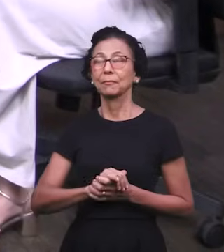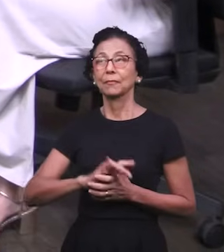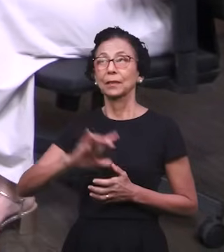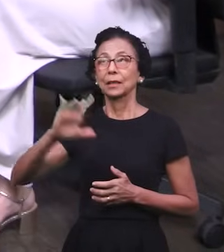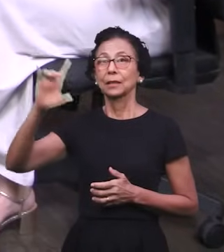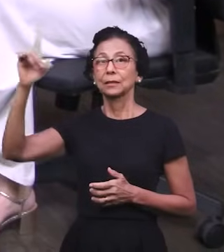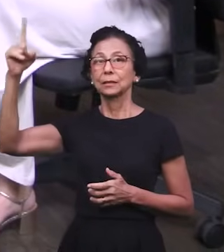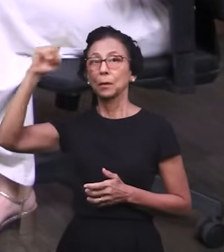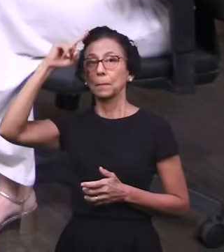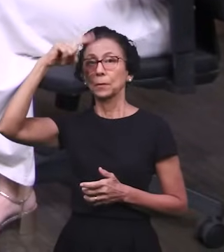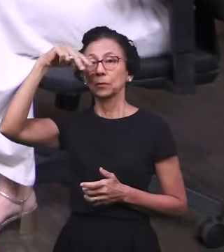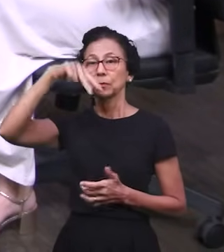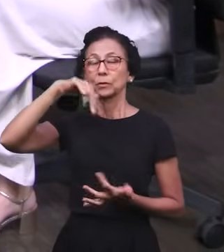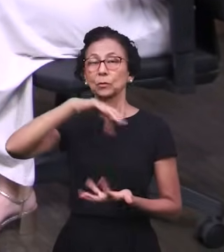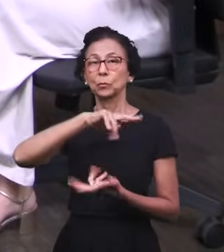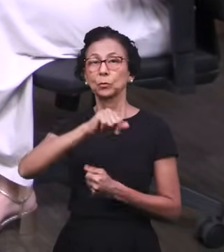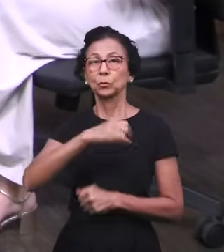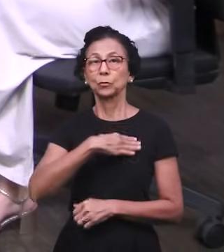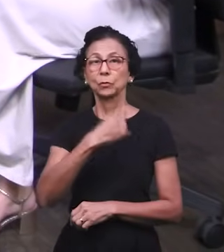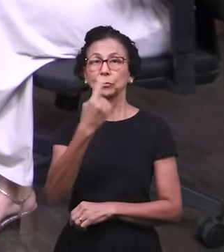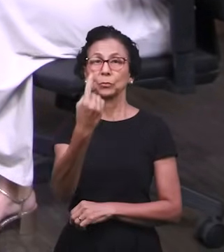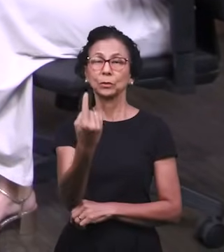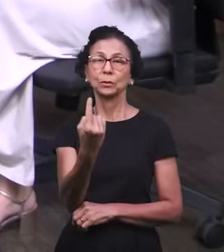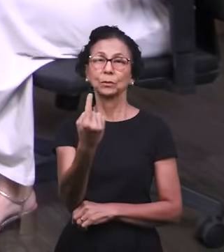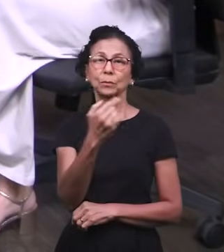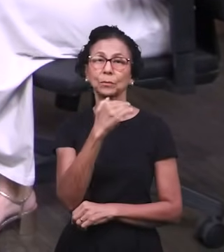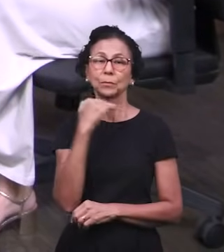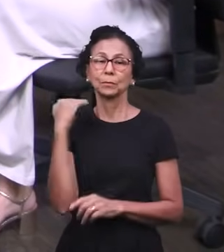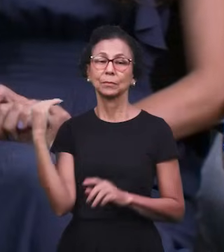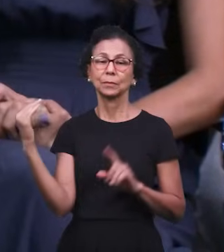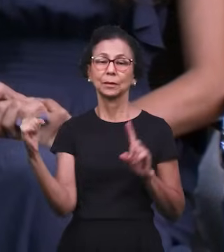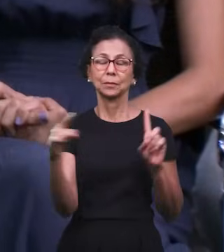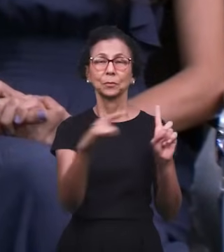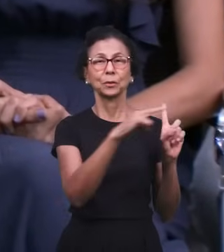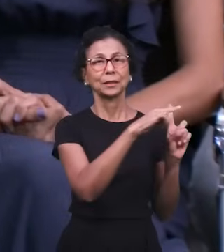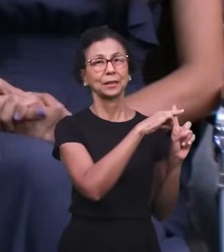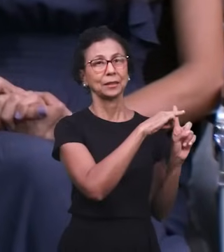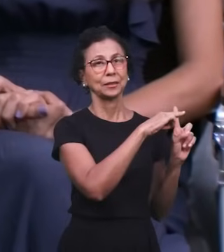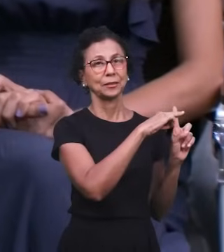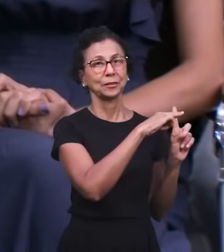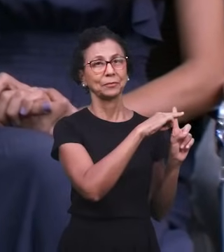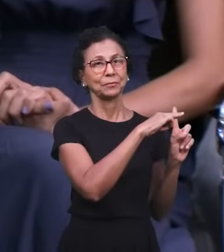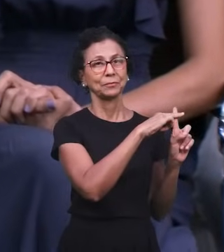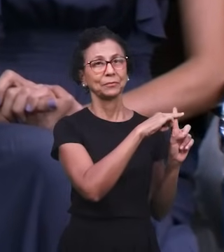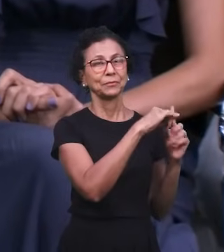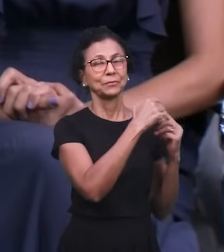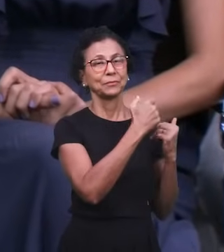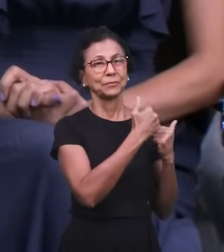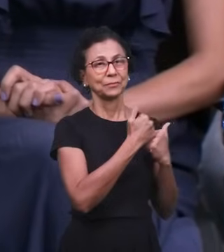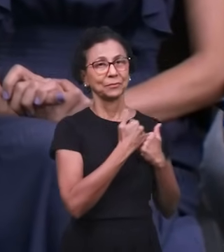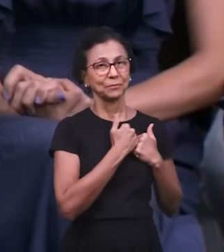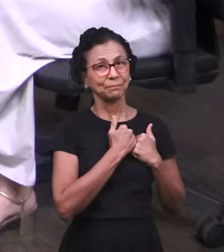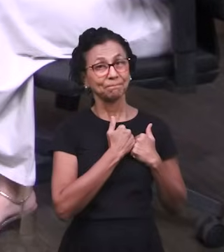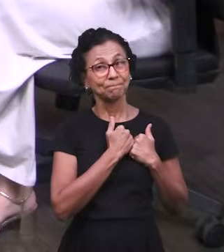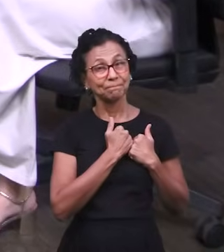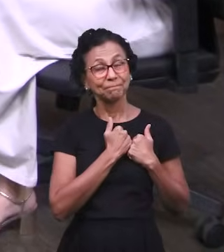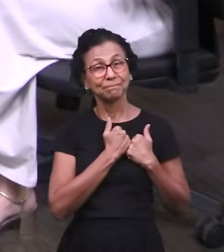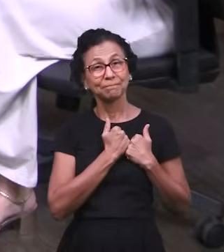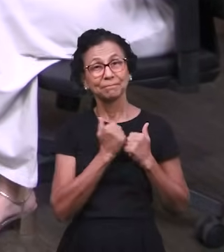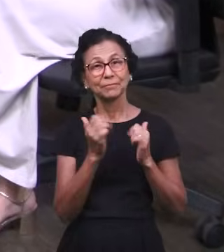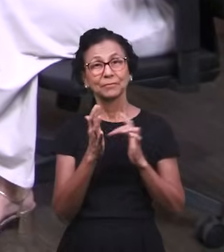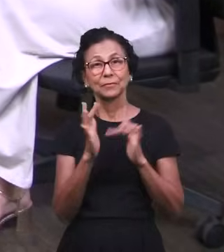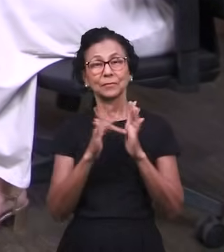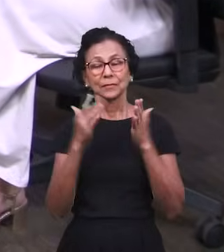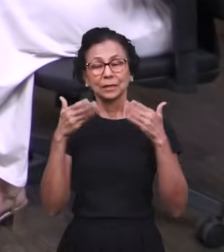Calvário. E isso é uma demonstração de amor, como o Fernando disse, maravilhosa. Glória a Deus. Tá